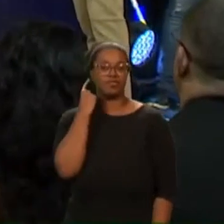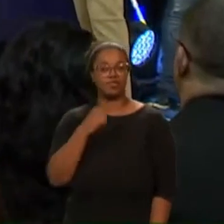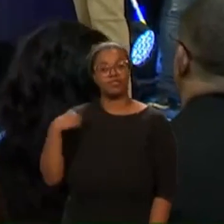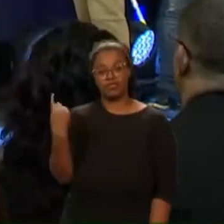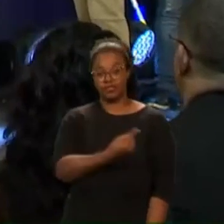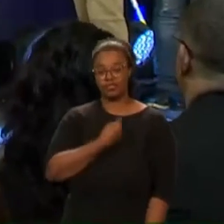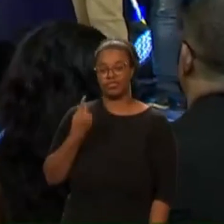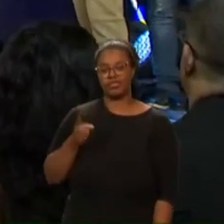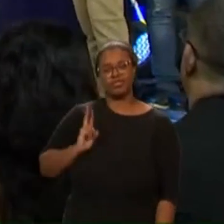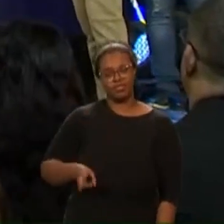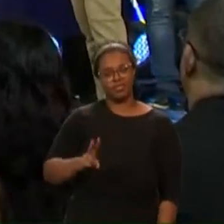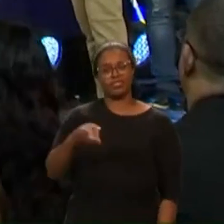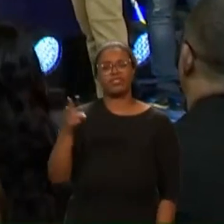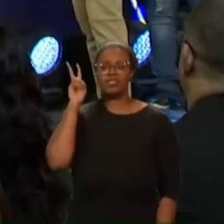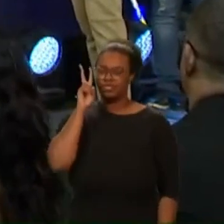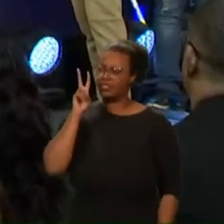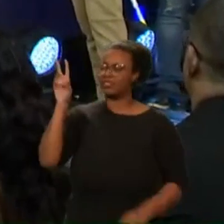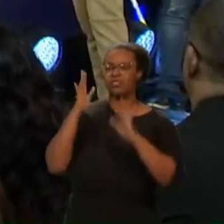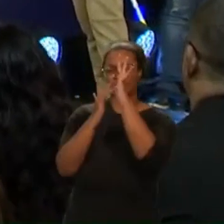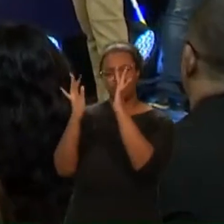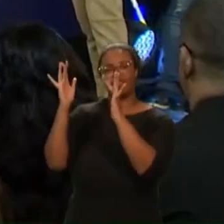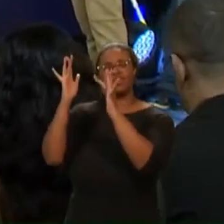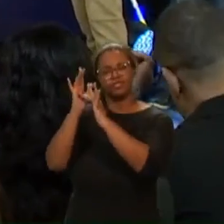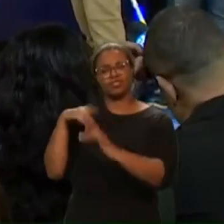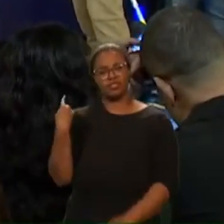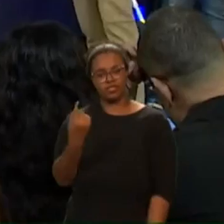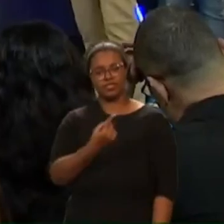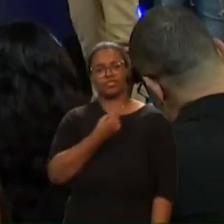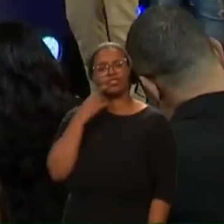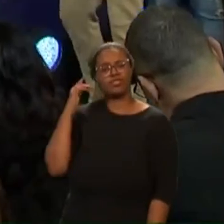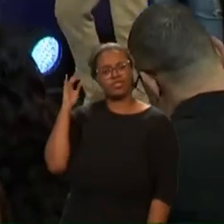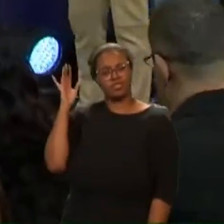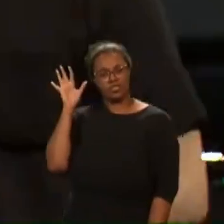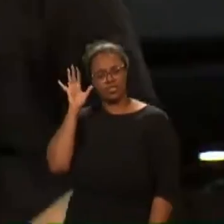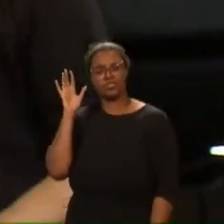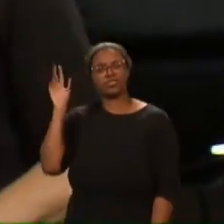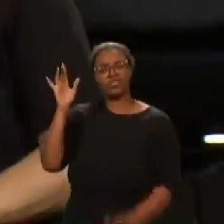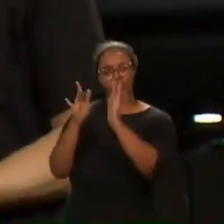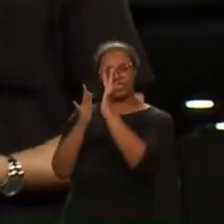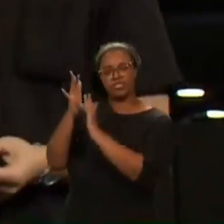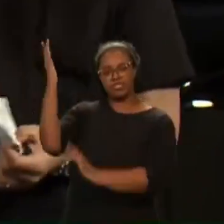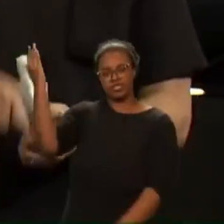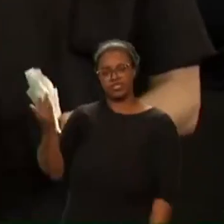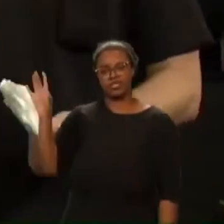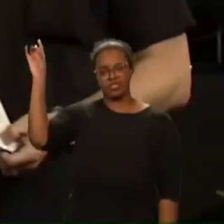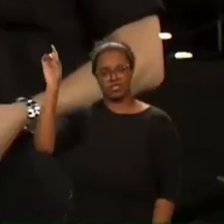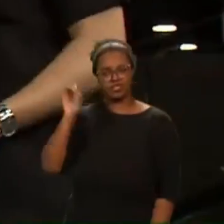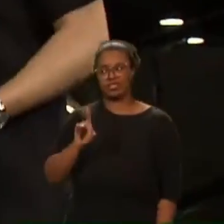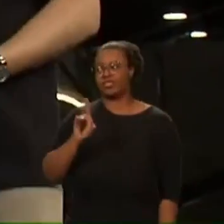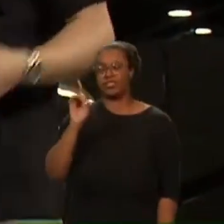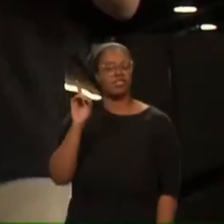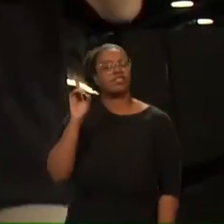vemos Jesus nisso nós vemos Deus nisso nós vemos Deus nessa igreja essa igreja é para esse tempo é para essa